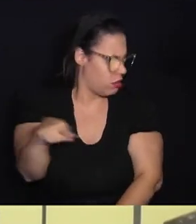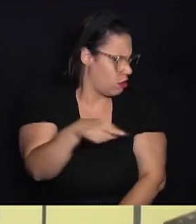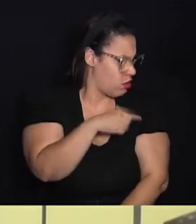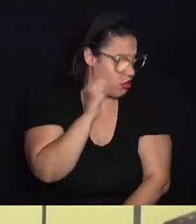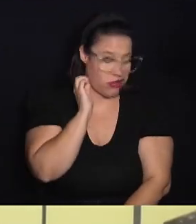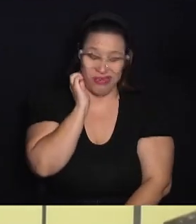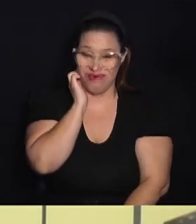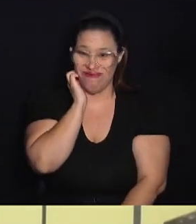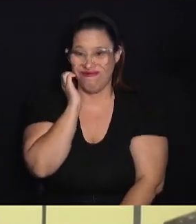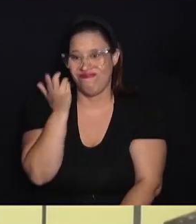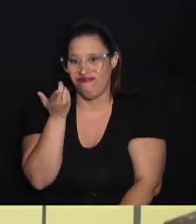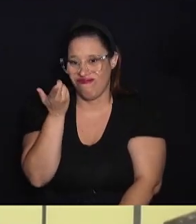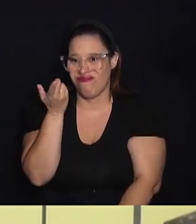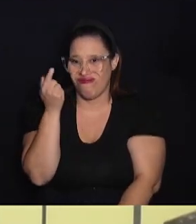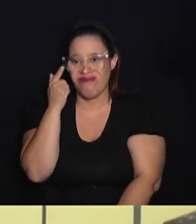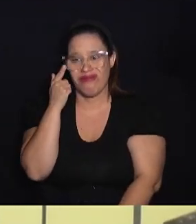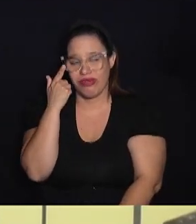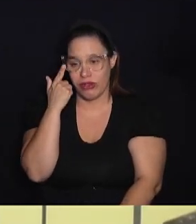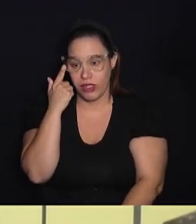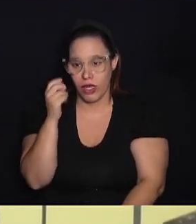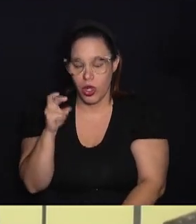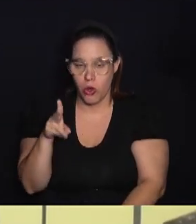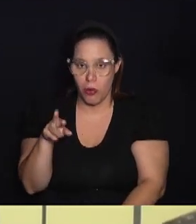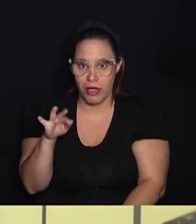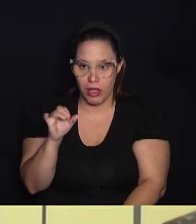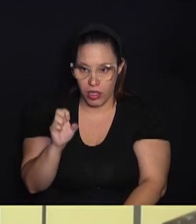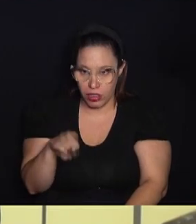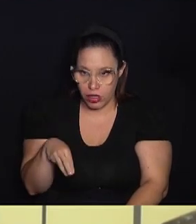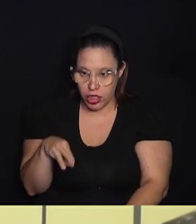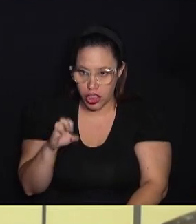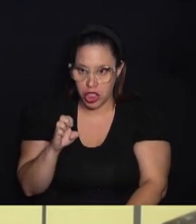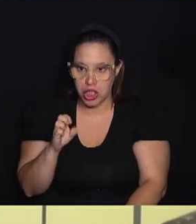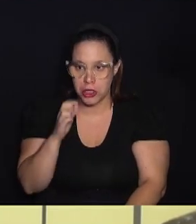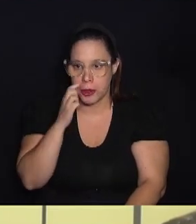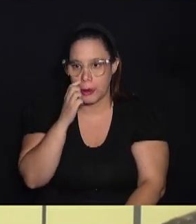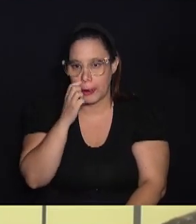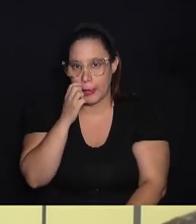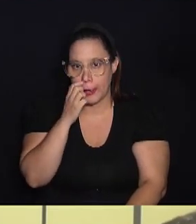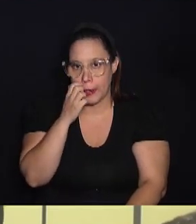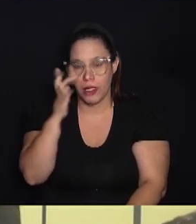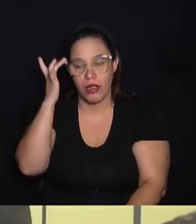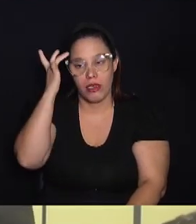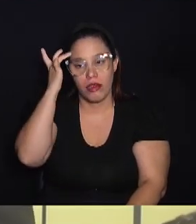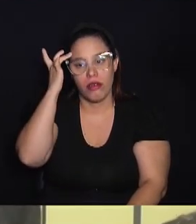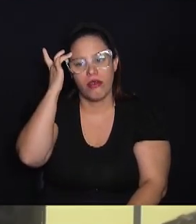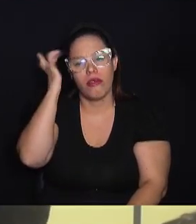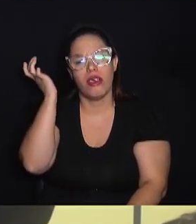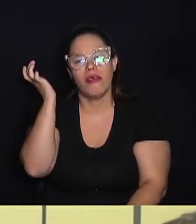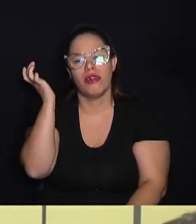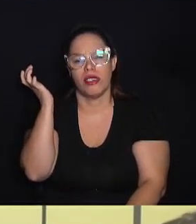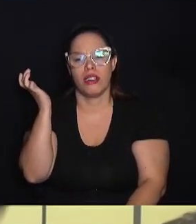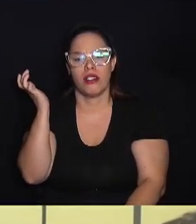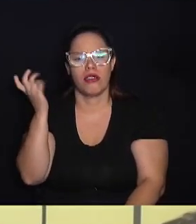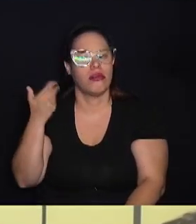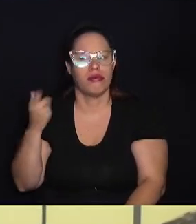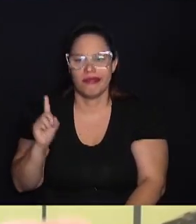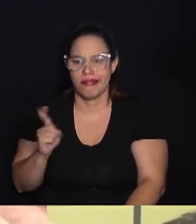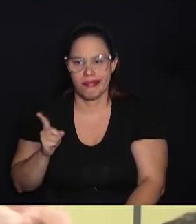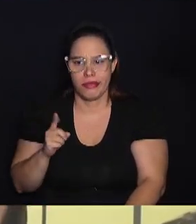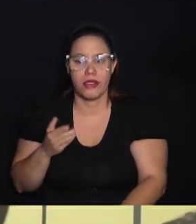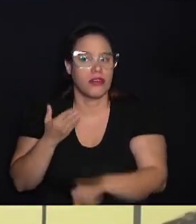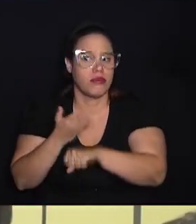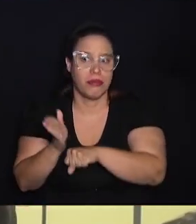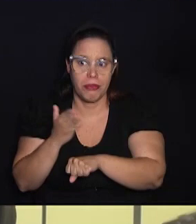então isso é concomitante Então não é um trabalho fácil não tô falando da minha parte do trabalho eu adoro o que eu faço não é fácil praticar